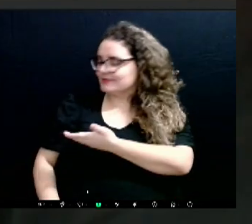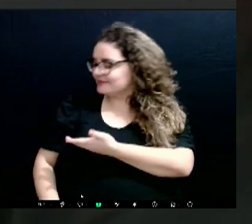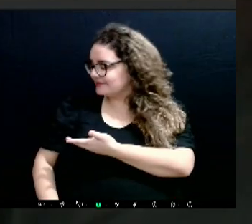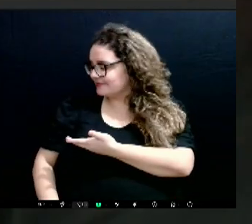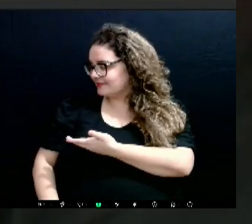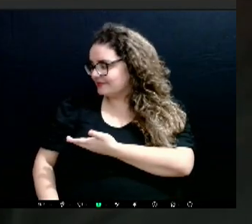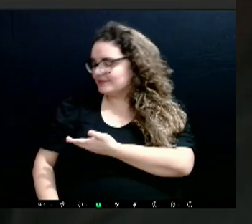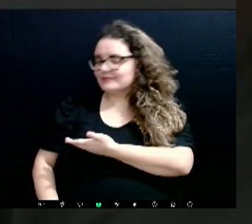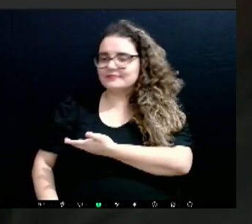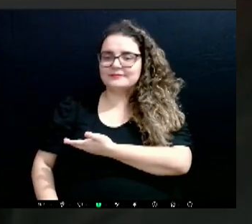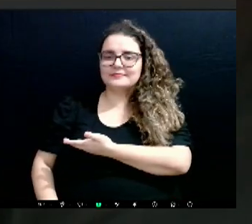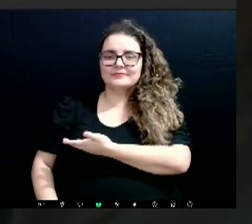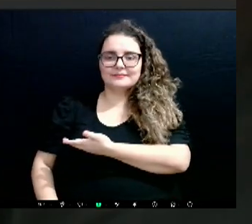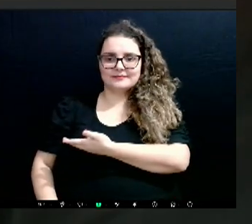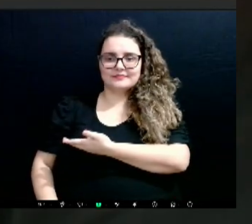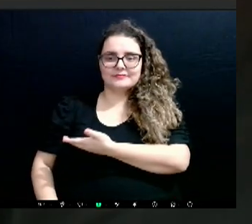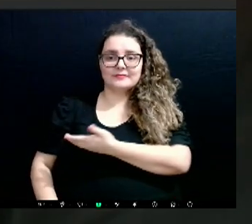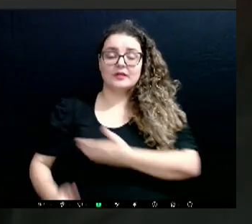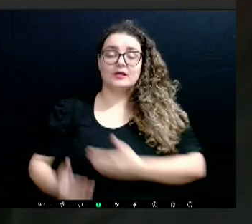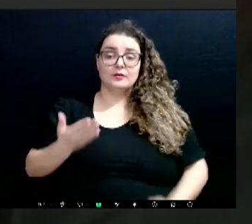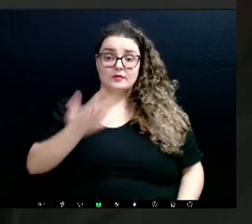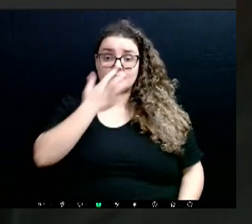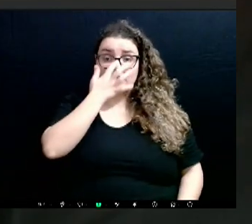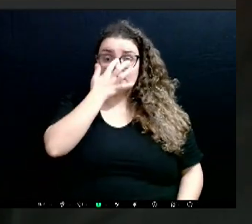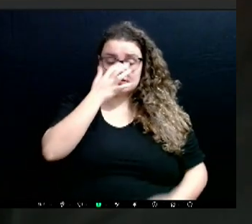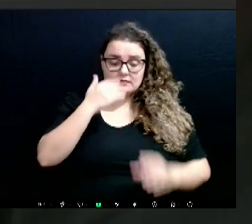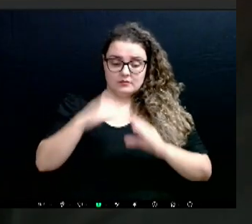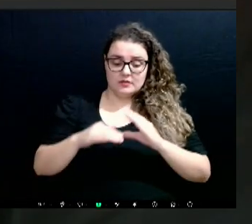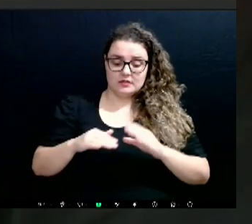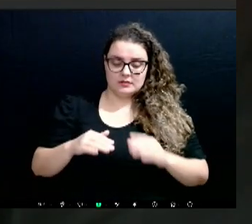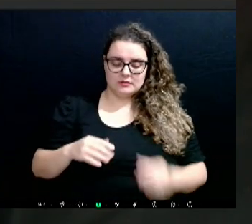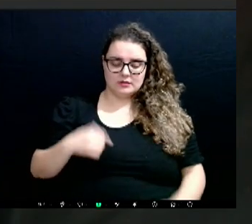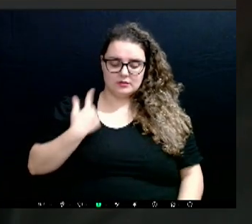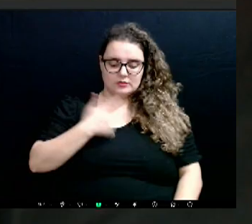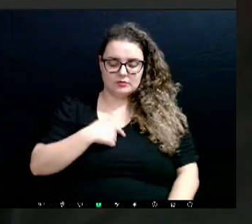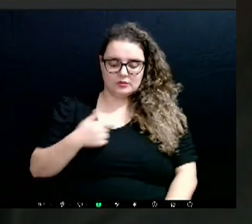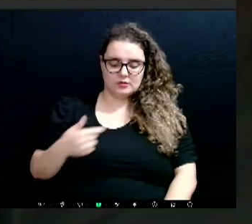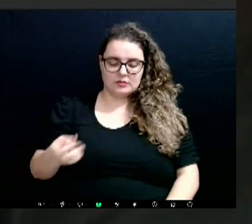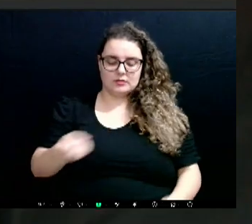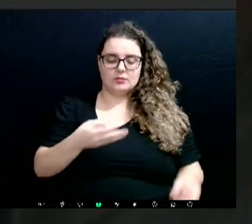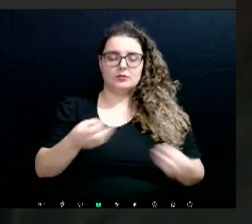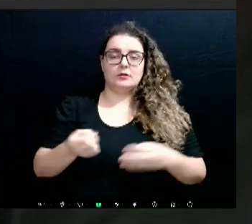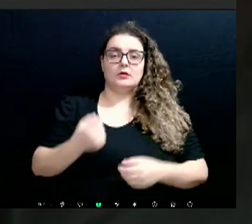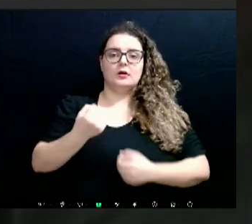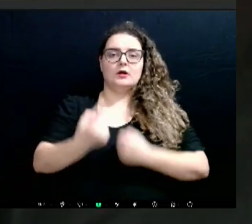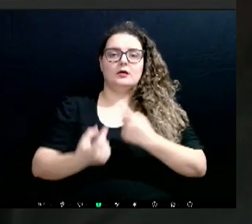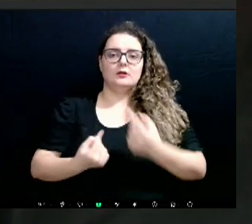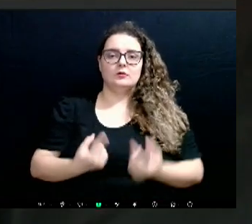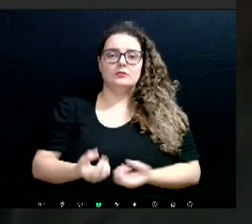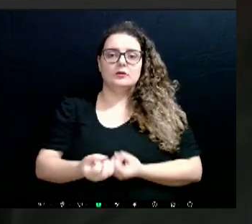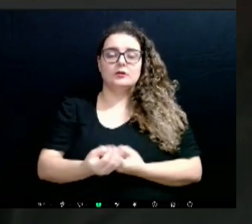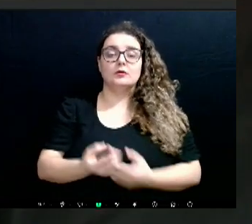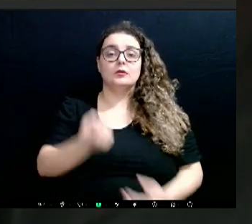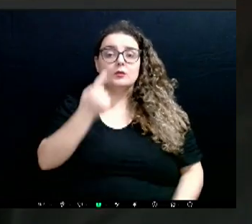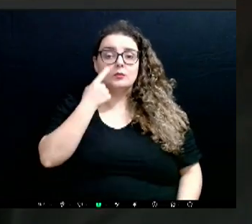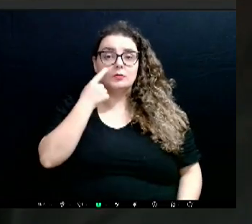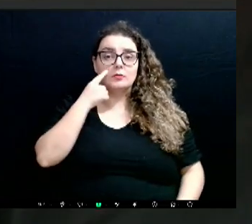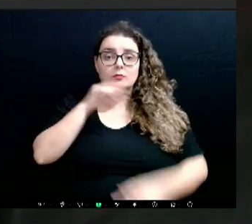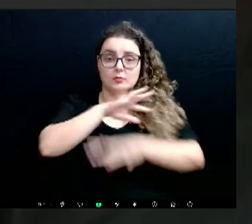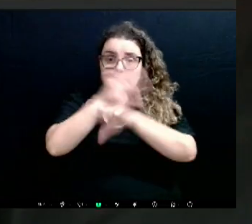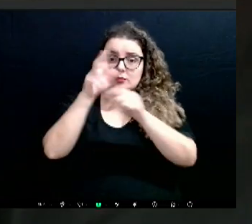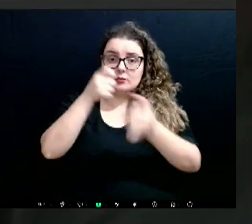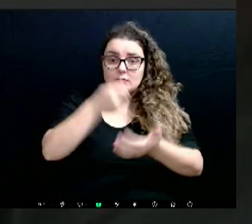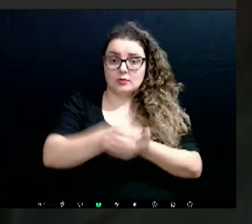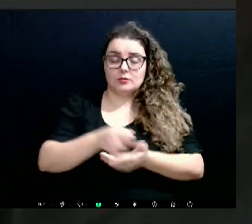19978293776. Enquanto você manda sua mensagem, a gente vai atualizando algumas informações. Olha só, o Tribunal de Contas do Estado de